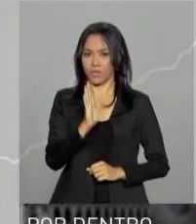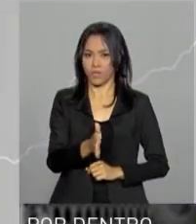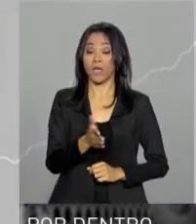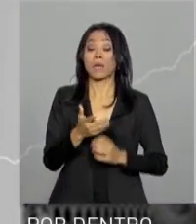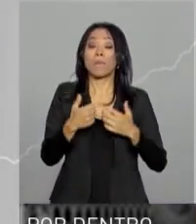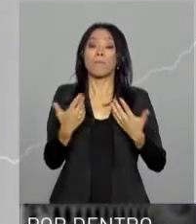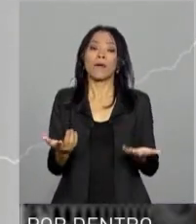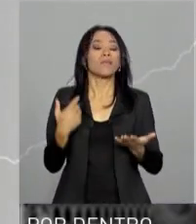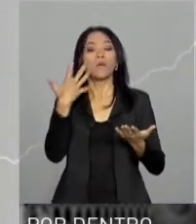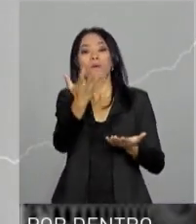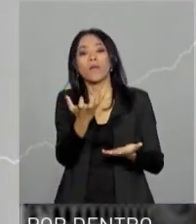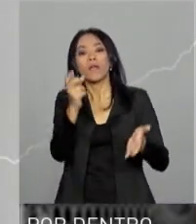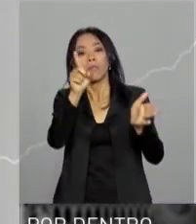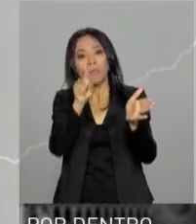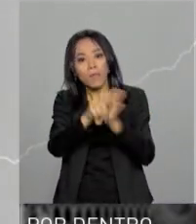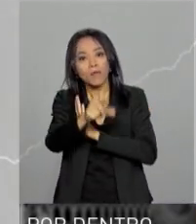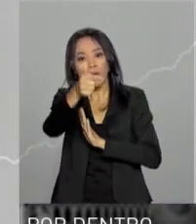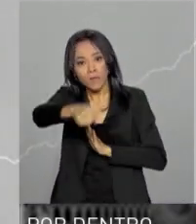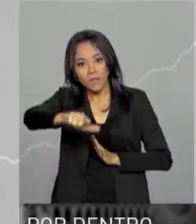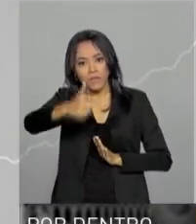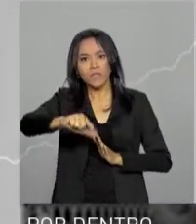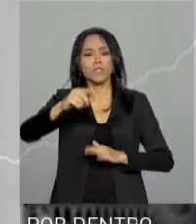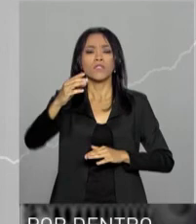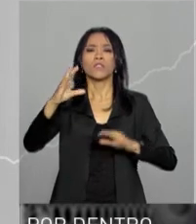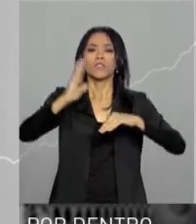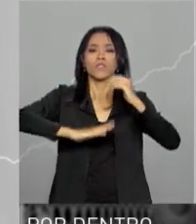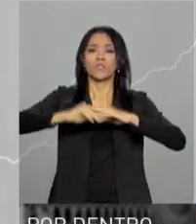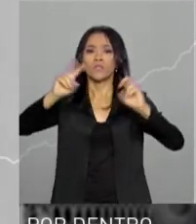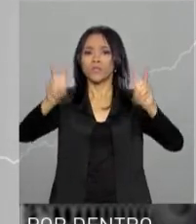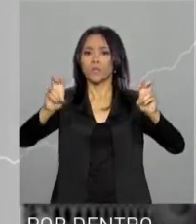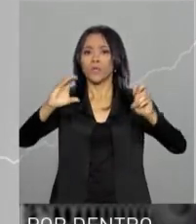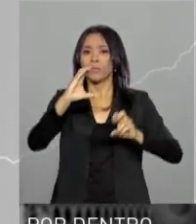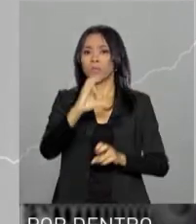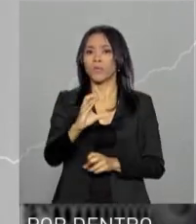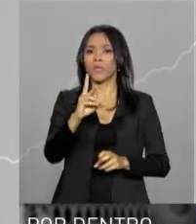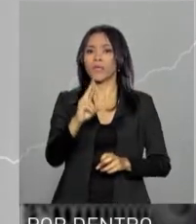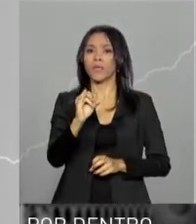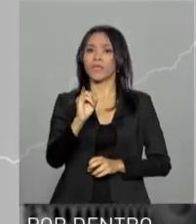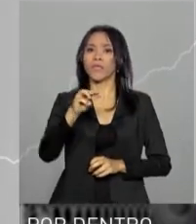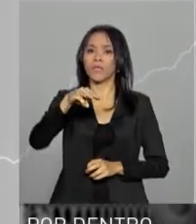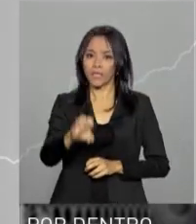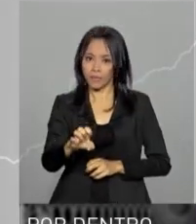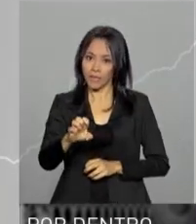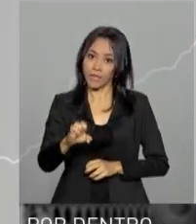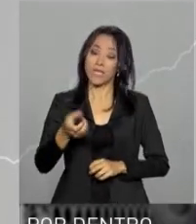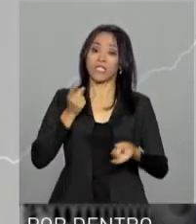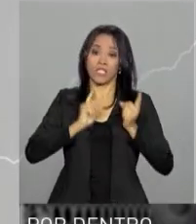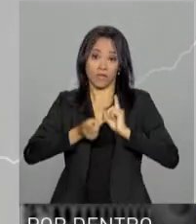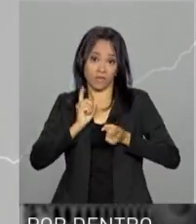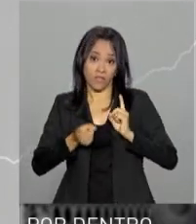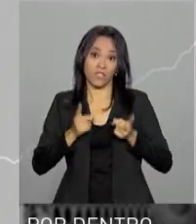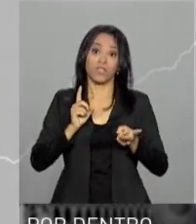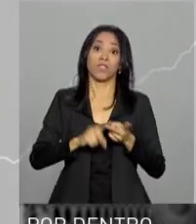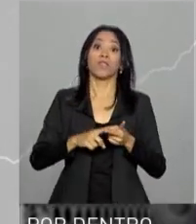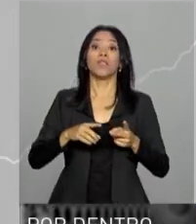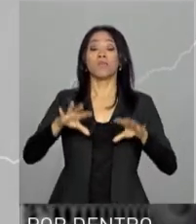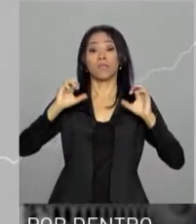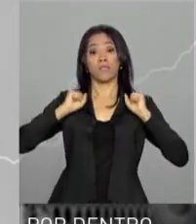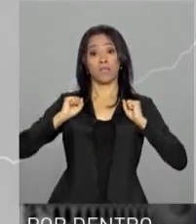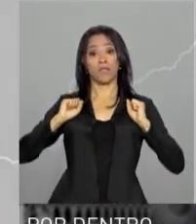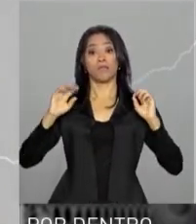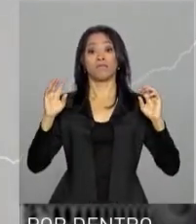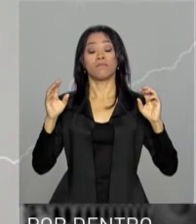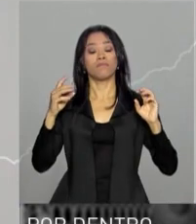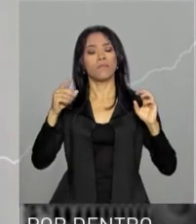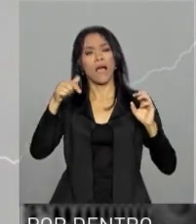perguntar ele novamente respeito sobre crimes contra agora transexuais e travestis nem tivemos casos emblemáticos aqui em fortaleza